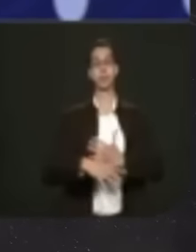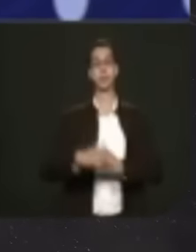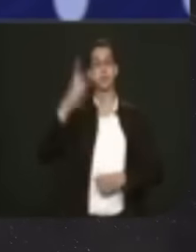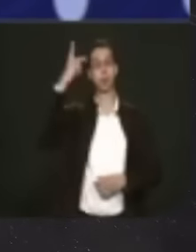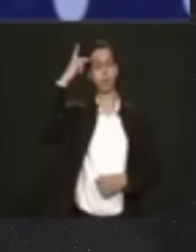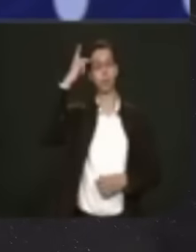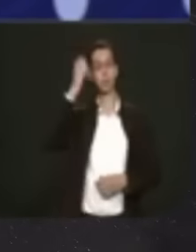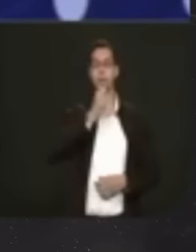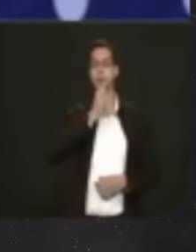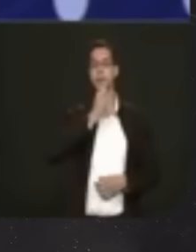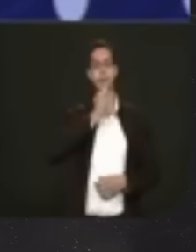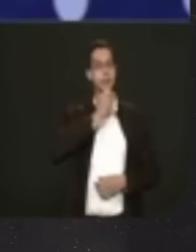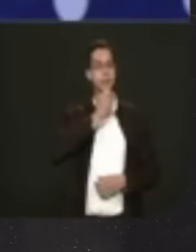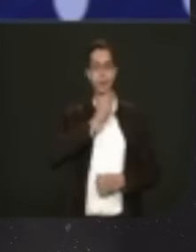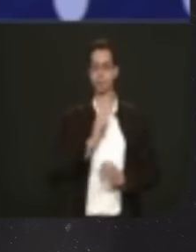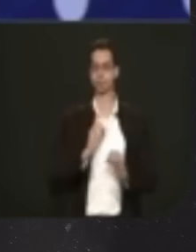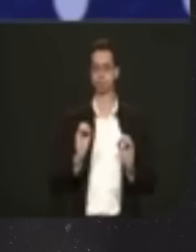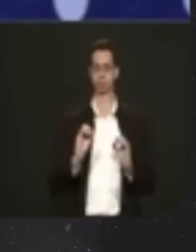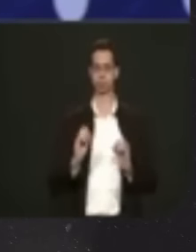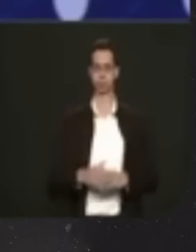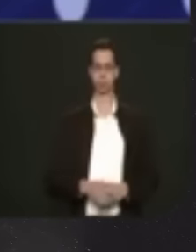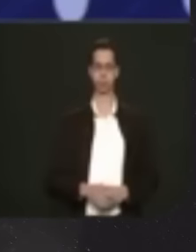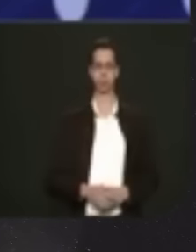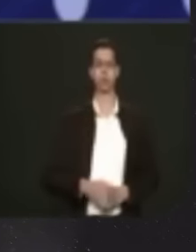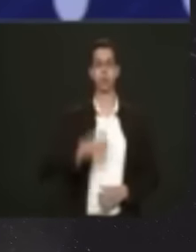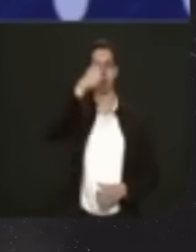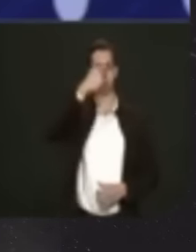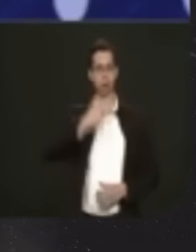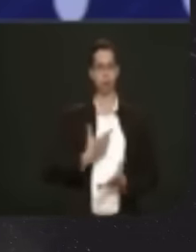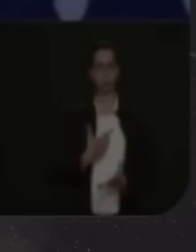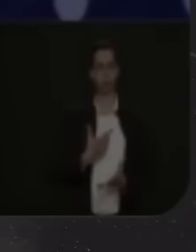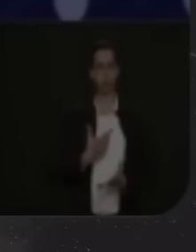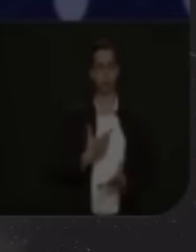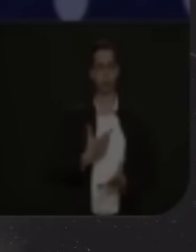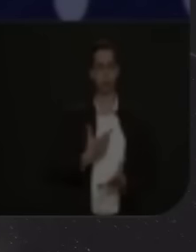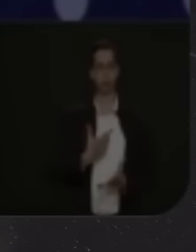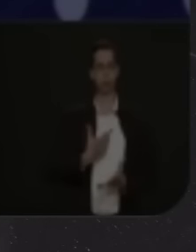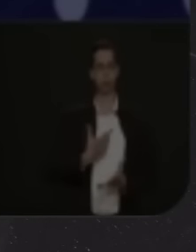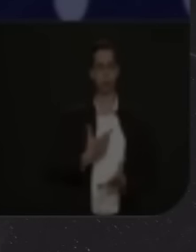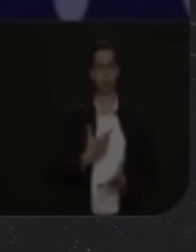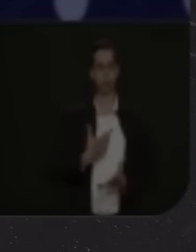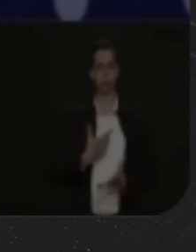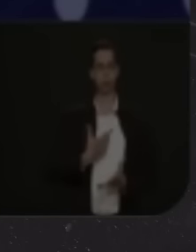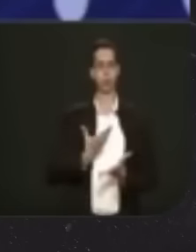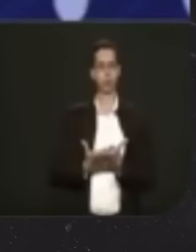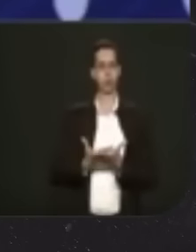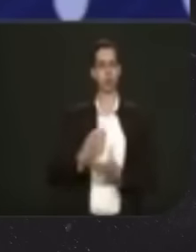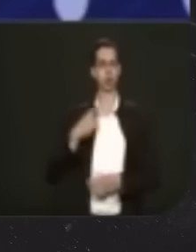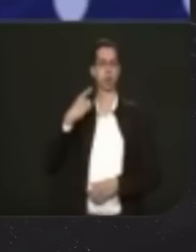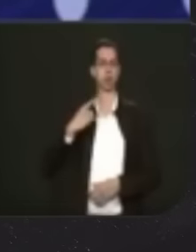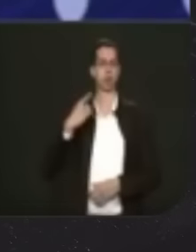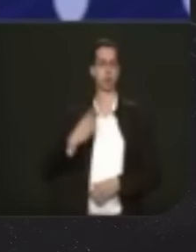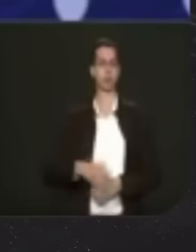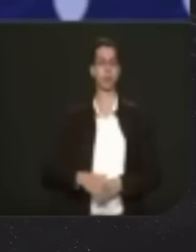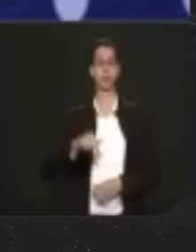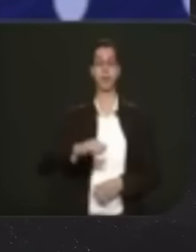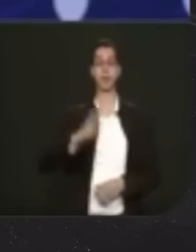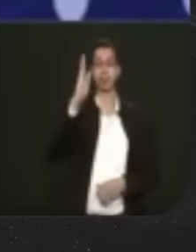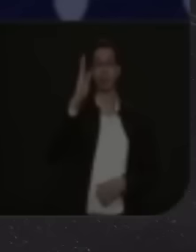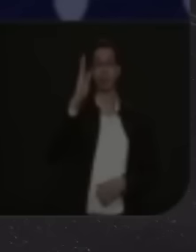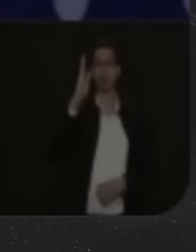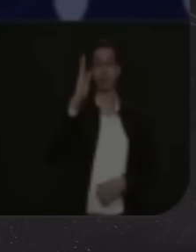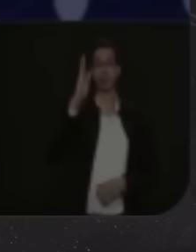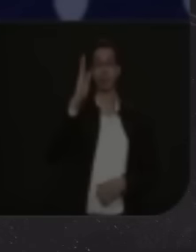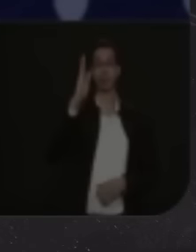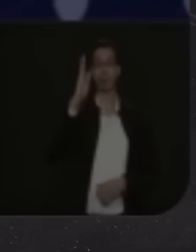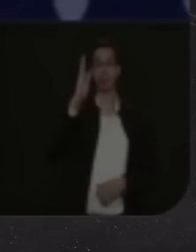e é bem bem tem eu que sou jurista estudei direito Brasil tem um ordenamento jurídico gigantesco